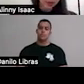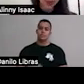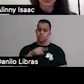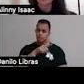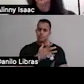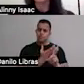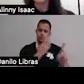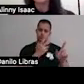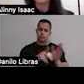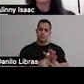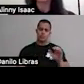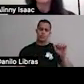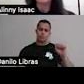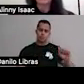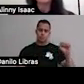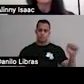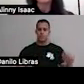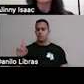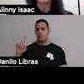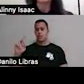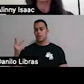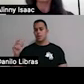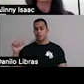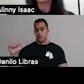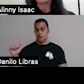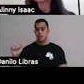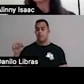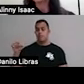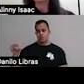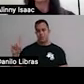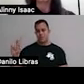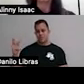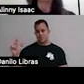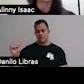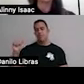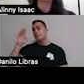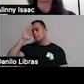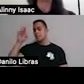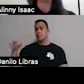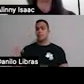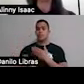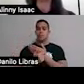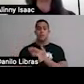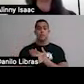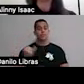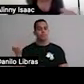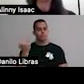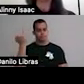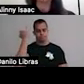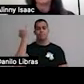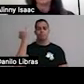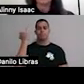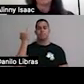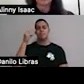o ácido araquidônico e o DHA especificamente, ele tem um papel extremamente relevante, extremamente importante no que